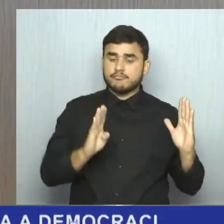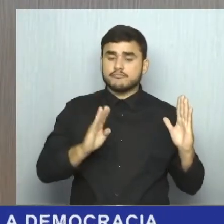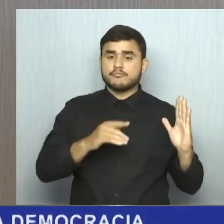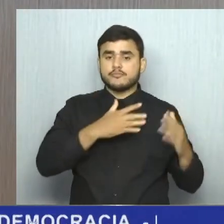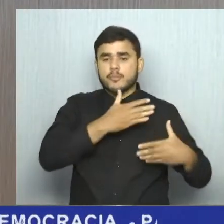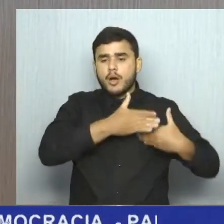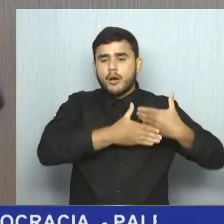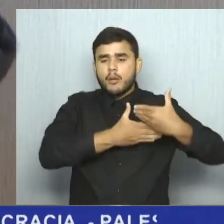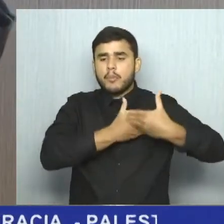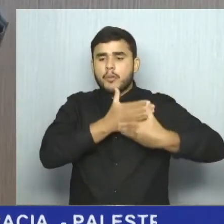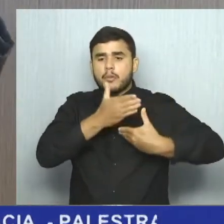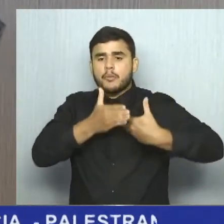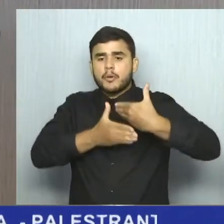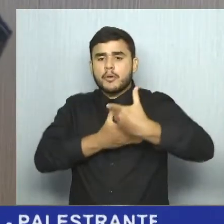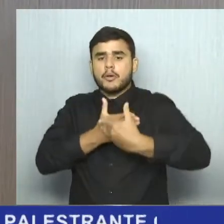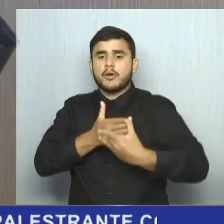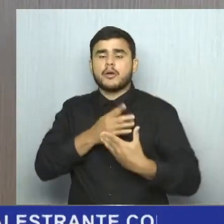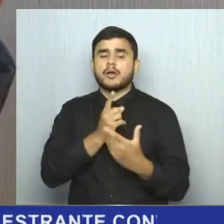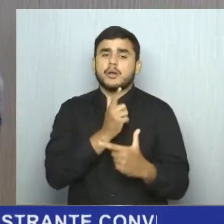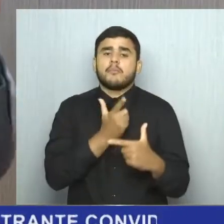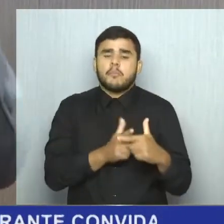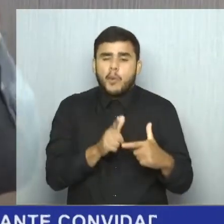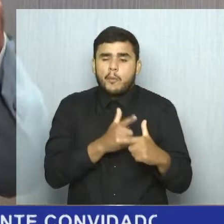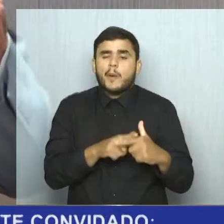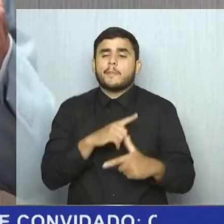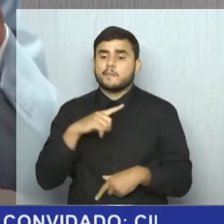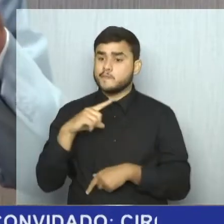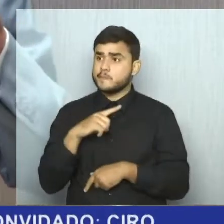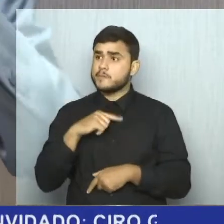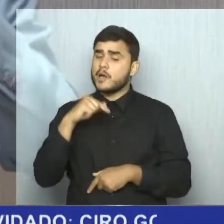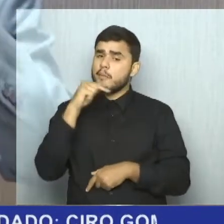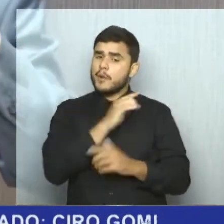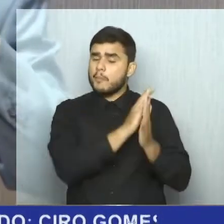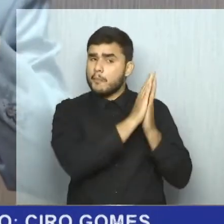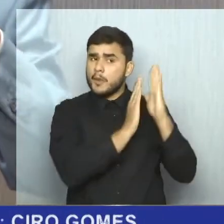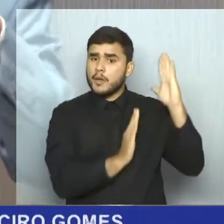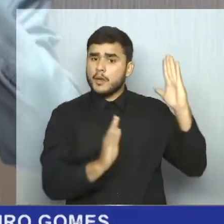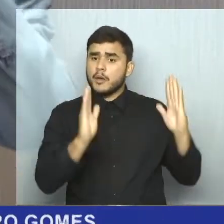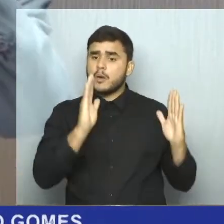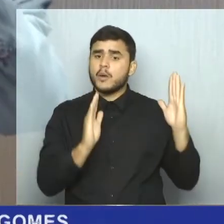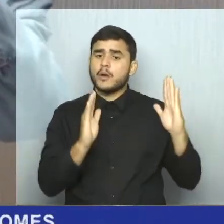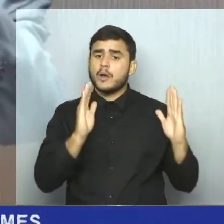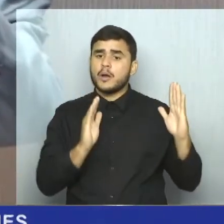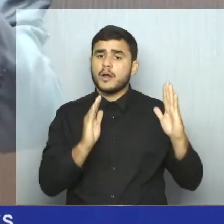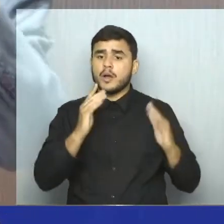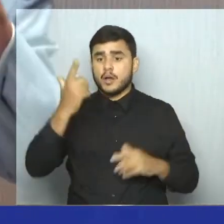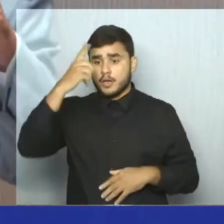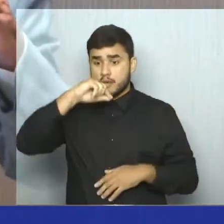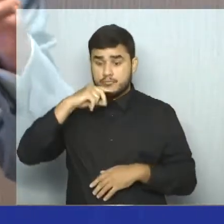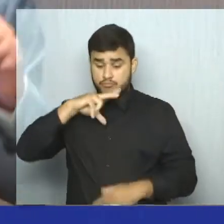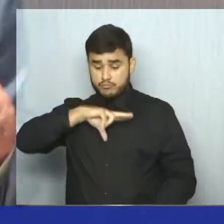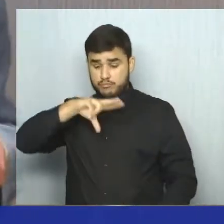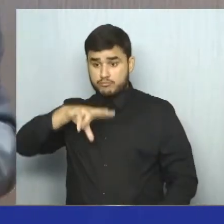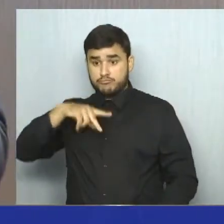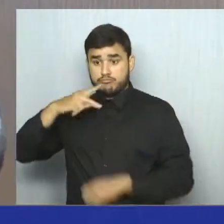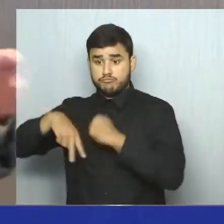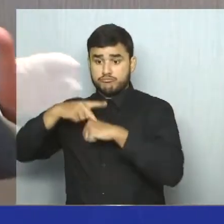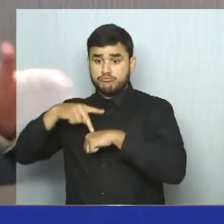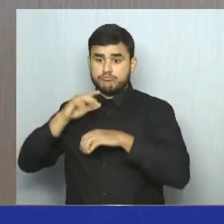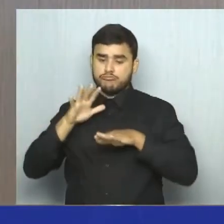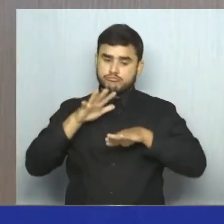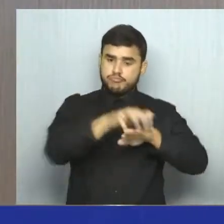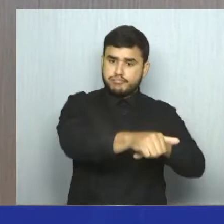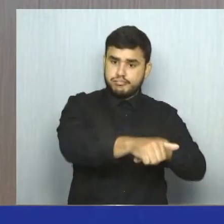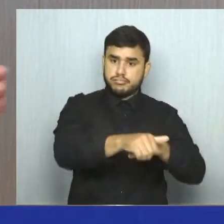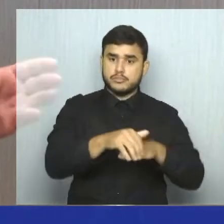devidamente, porque ainda há uma carga de preconceito, não é? Primeiro contra o colonizador, o português. Então, entre nós, o